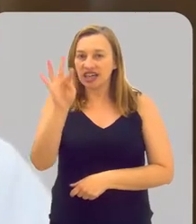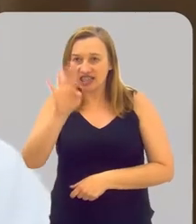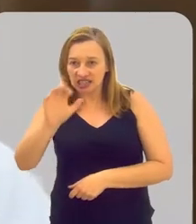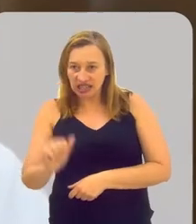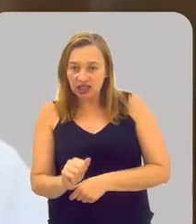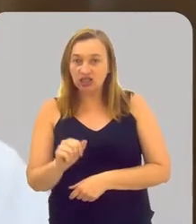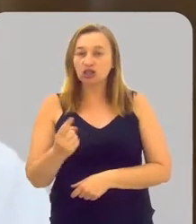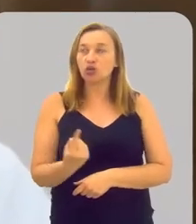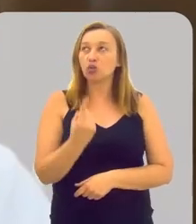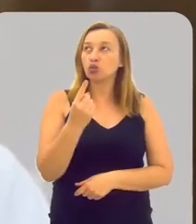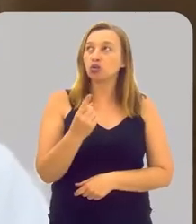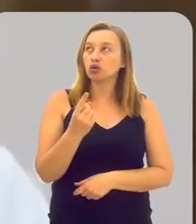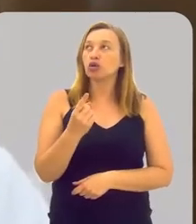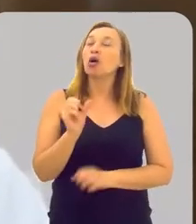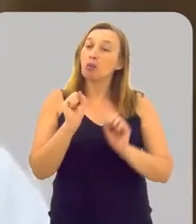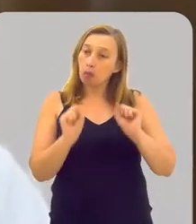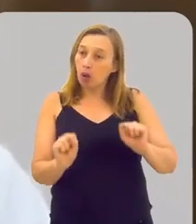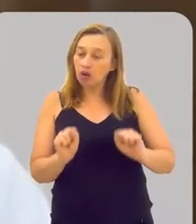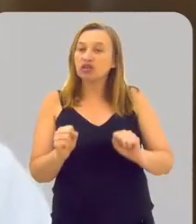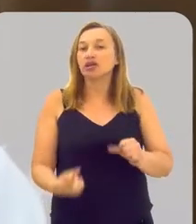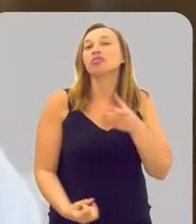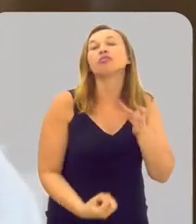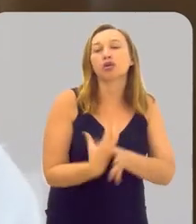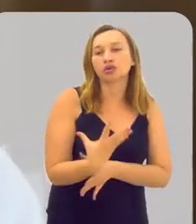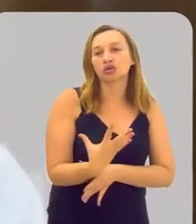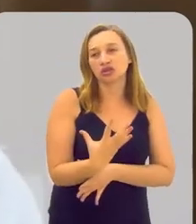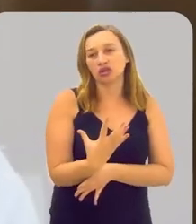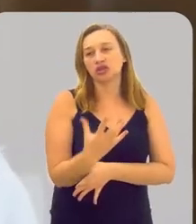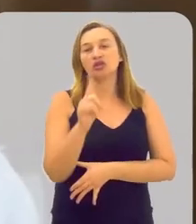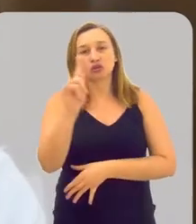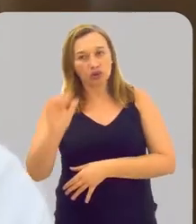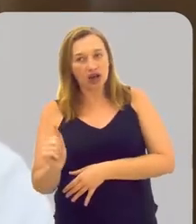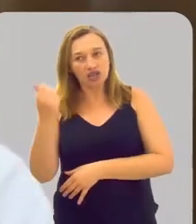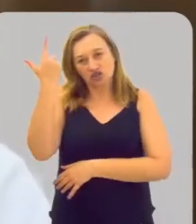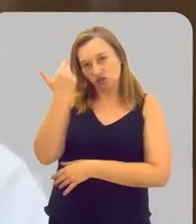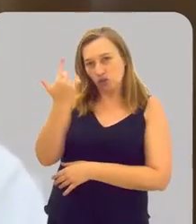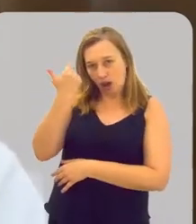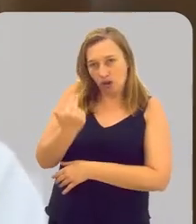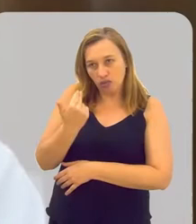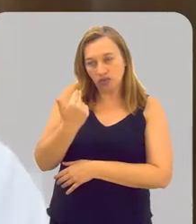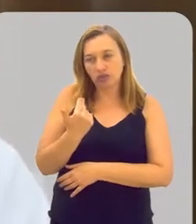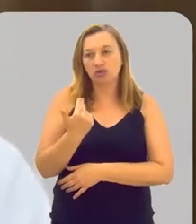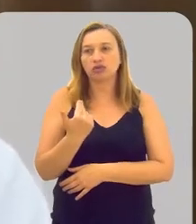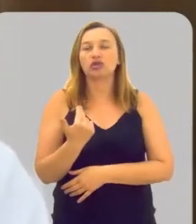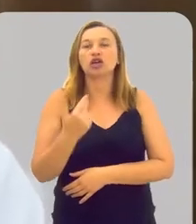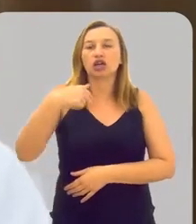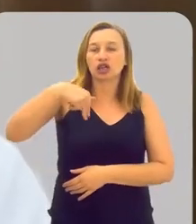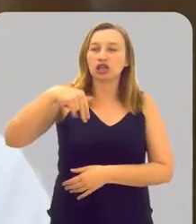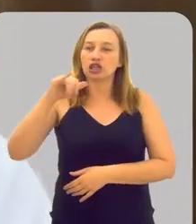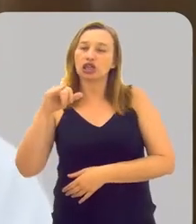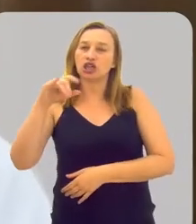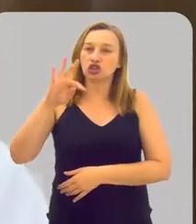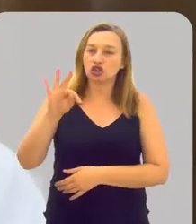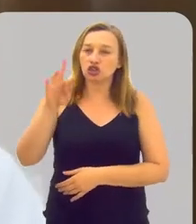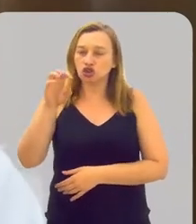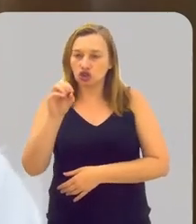E um deles especificamente, ele pode ser produzido a partir do gás natural, que são os fertilizantes